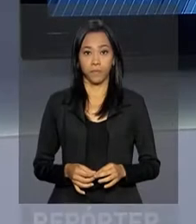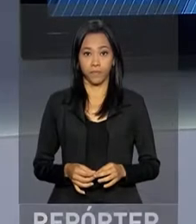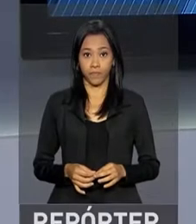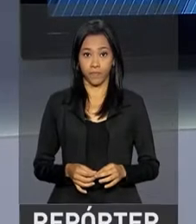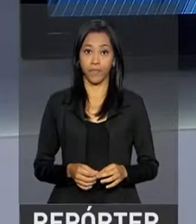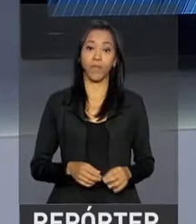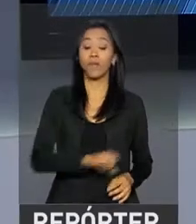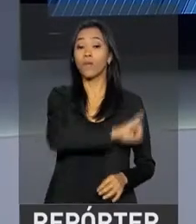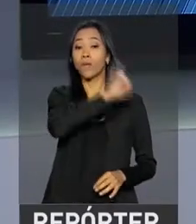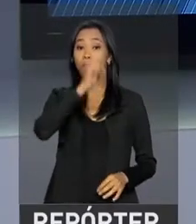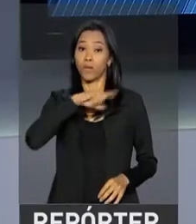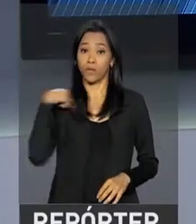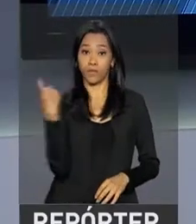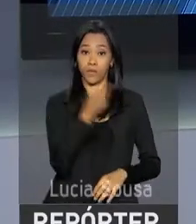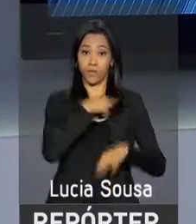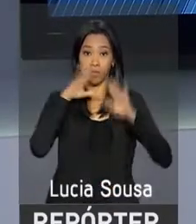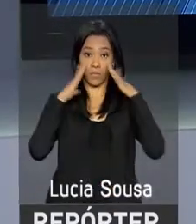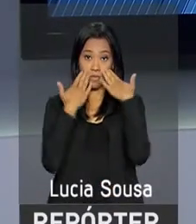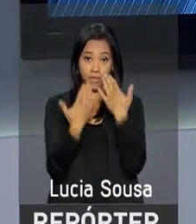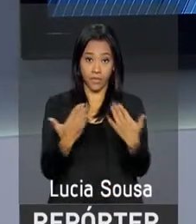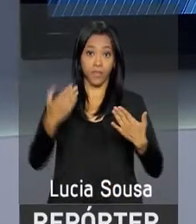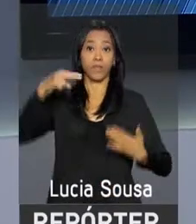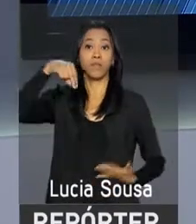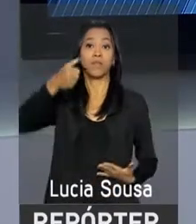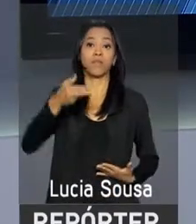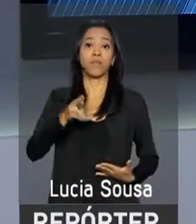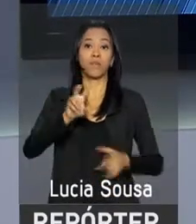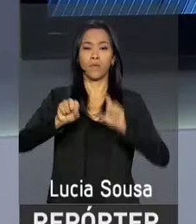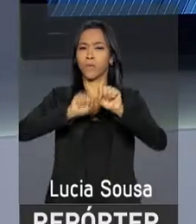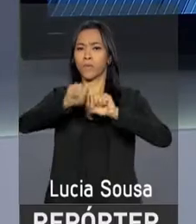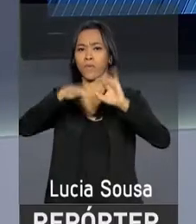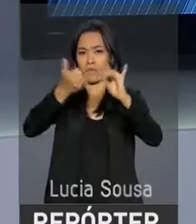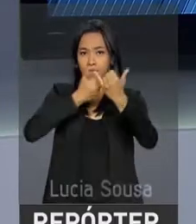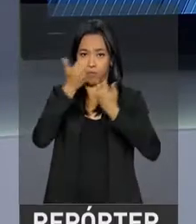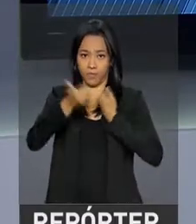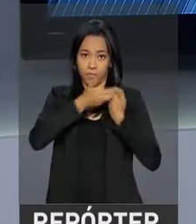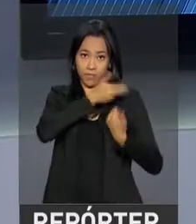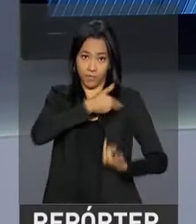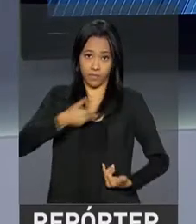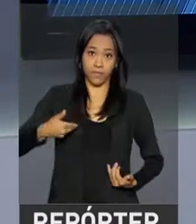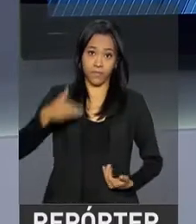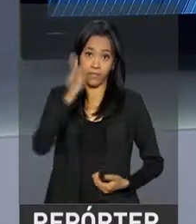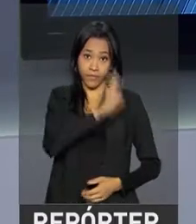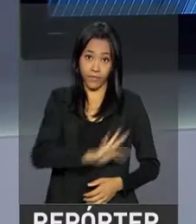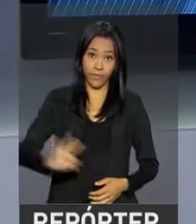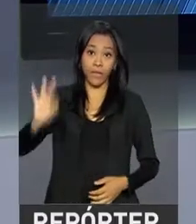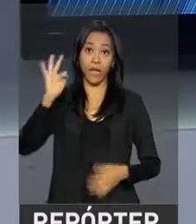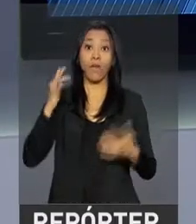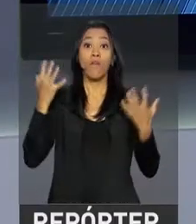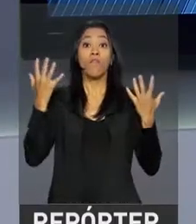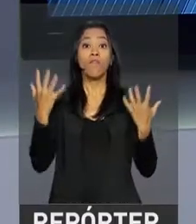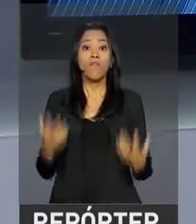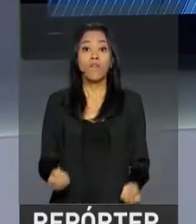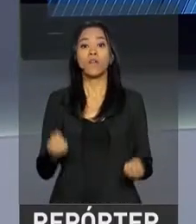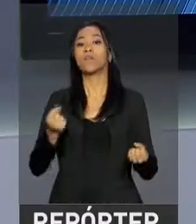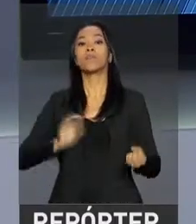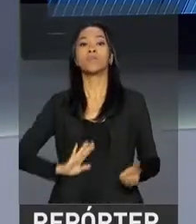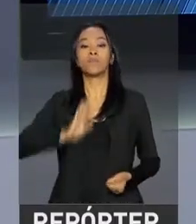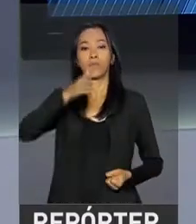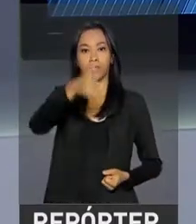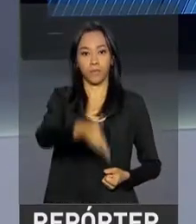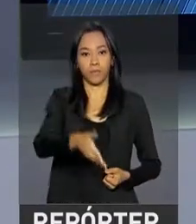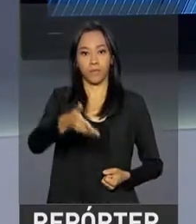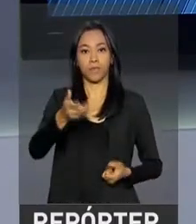olá estamos de volta com repórter nbr notícias do governo federal nós vamos falar agora ao vivo com repórter cleide